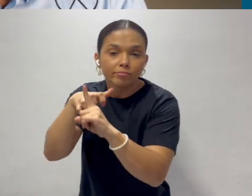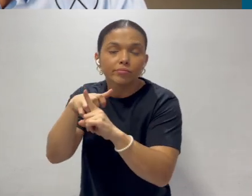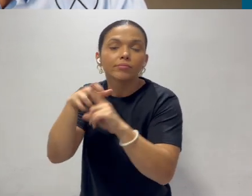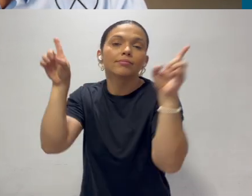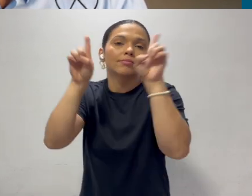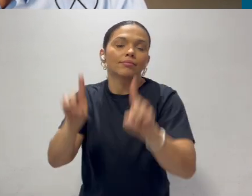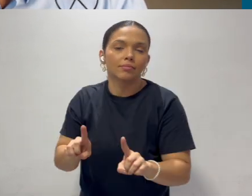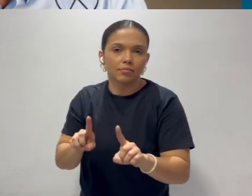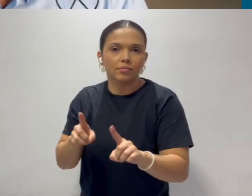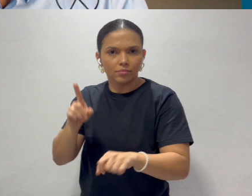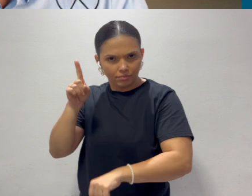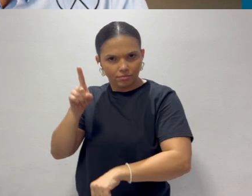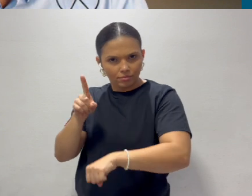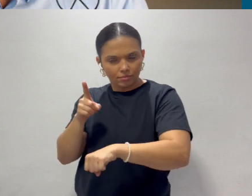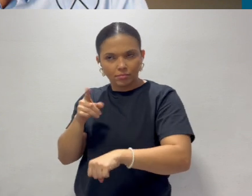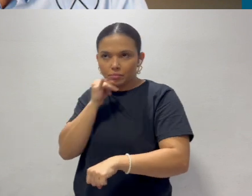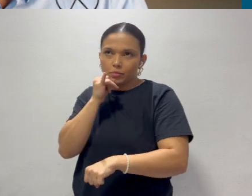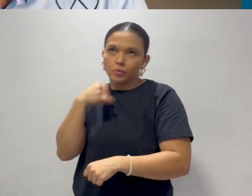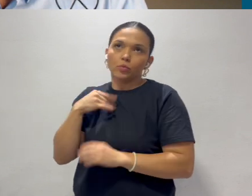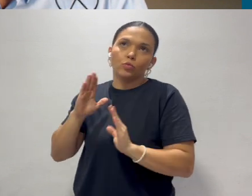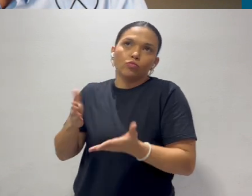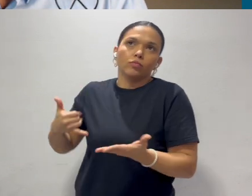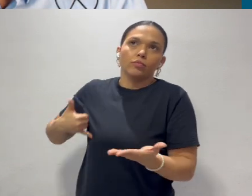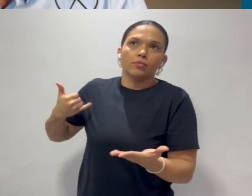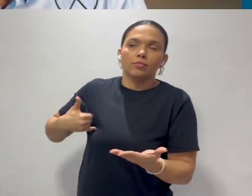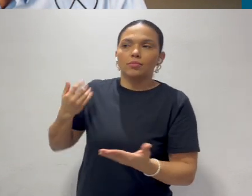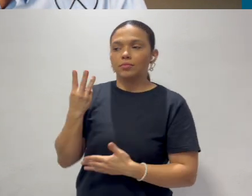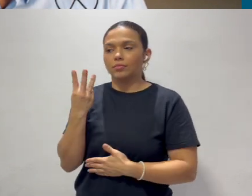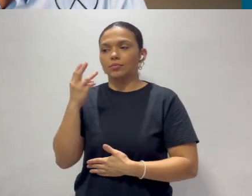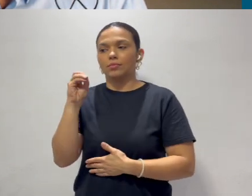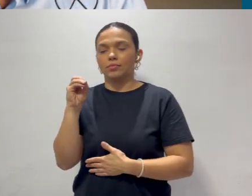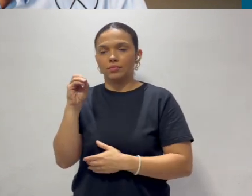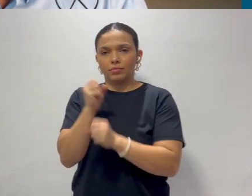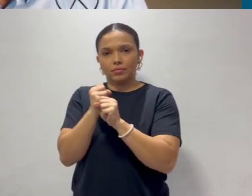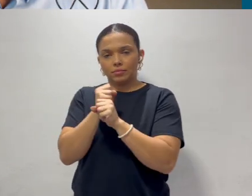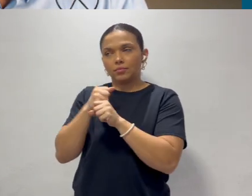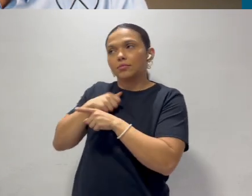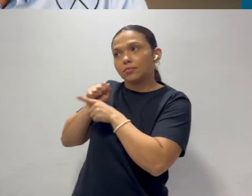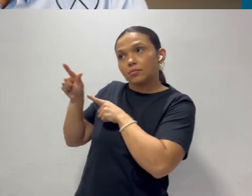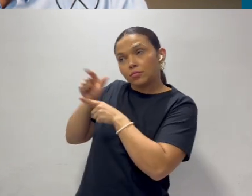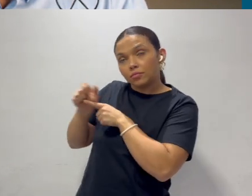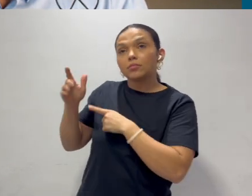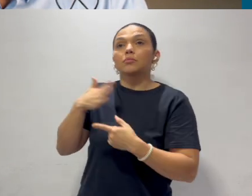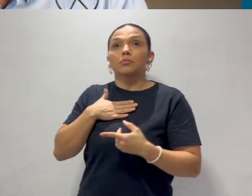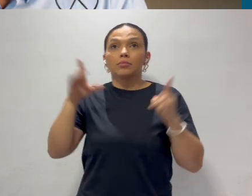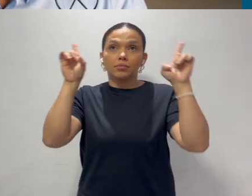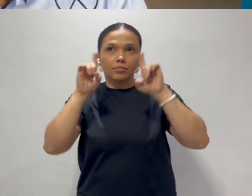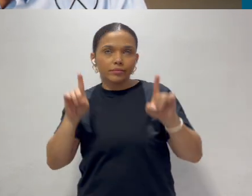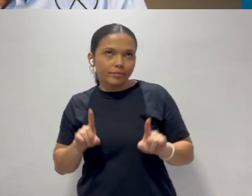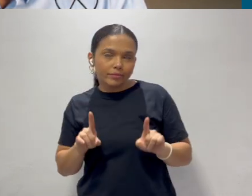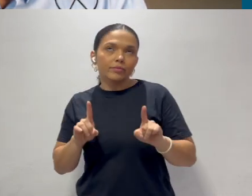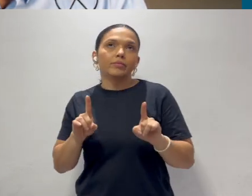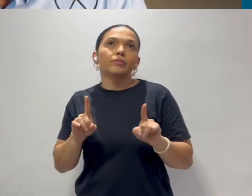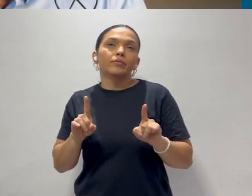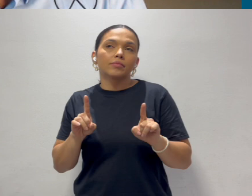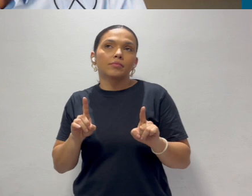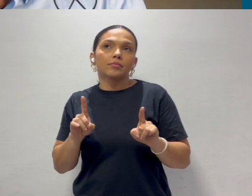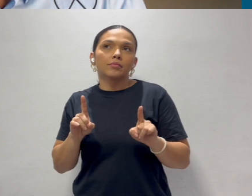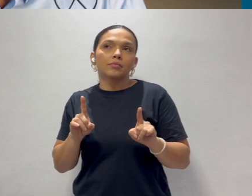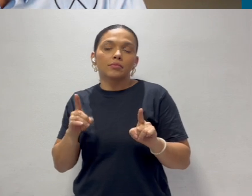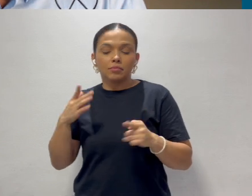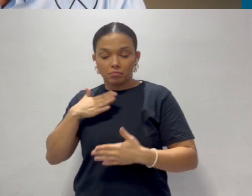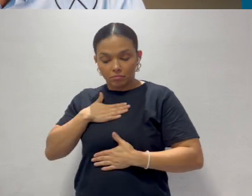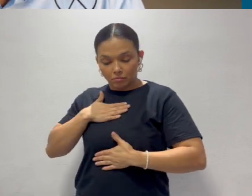hoje. Eu vou chegar no INSS, eu já tenho, 30 anos de tempo de contribuição. Olha, INSS, a minha deficiência